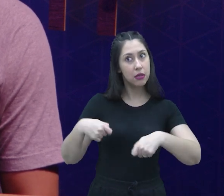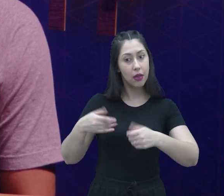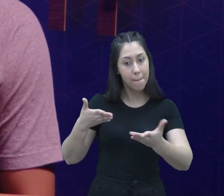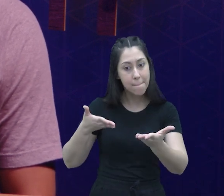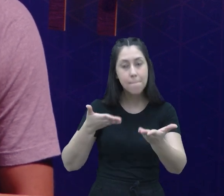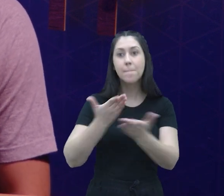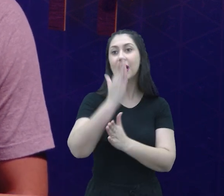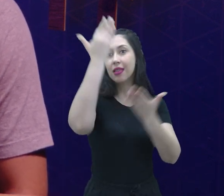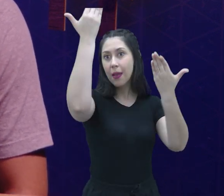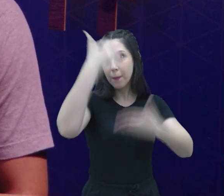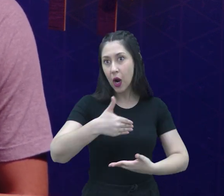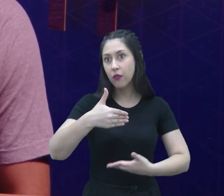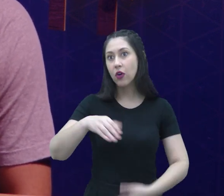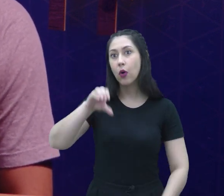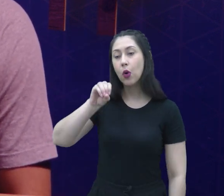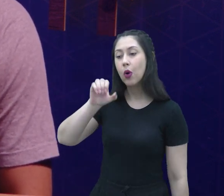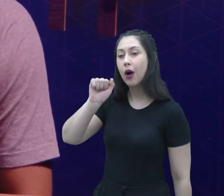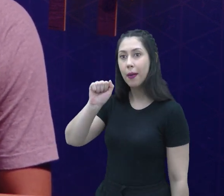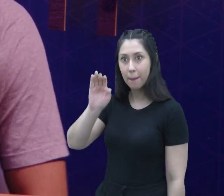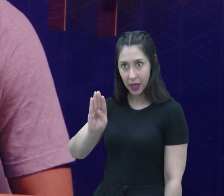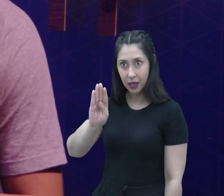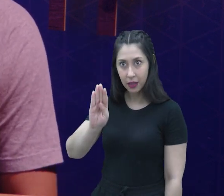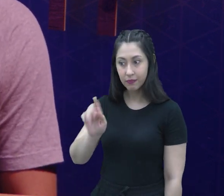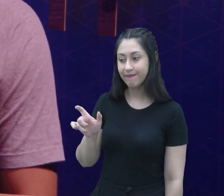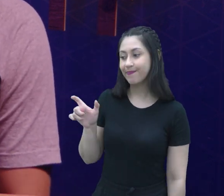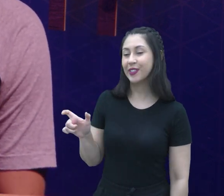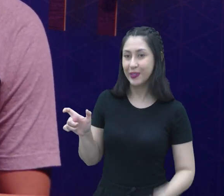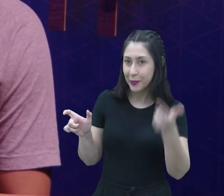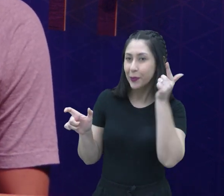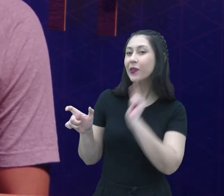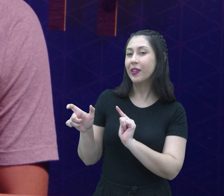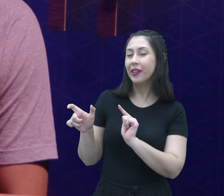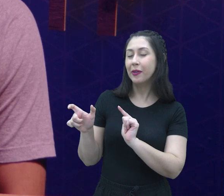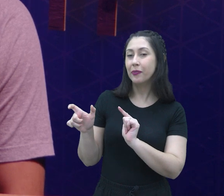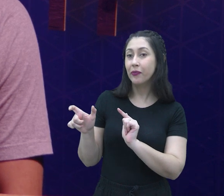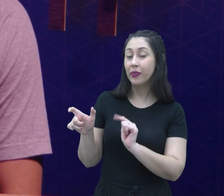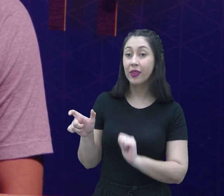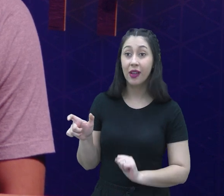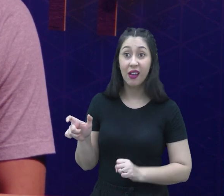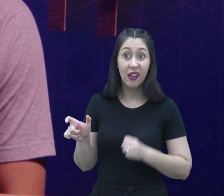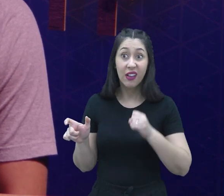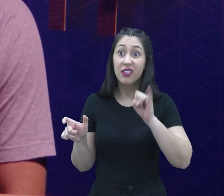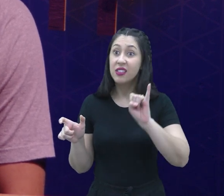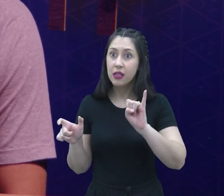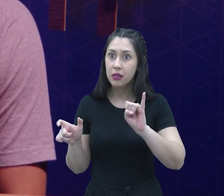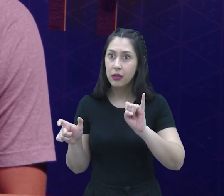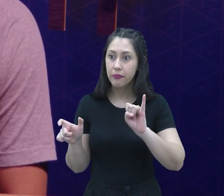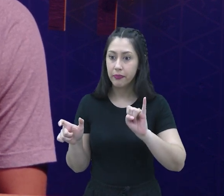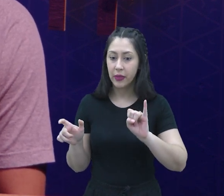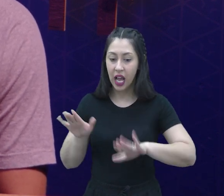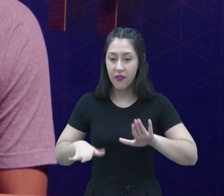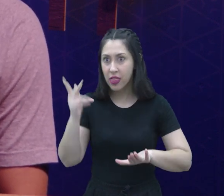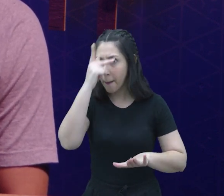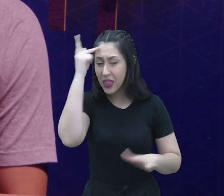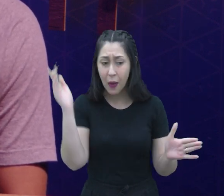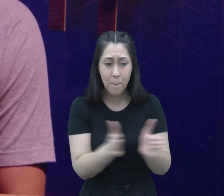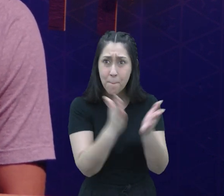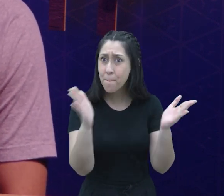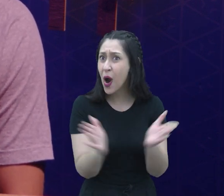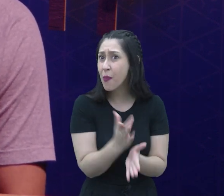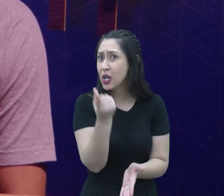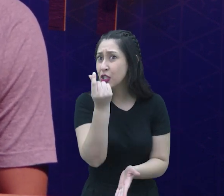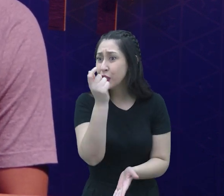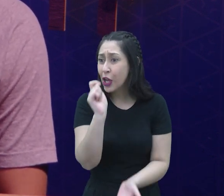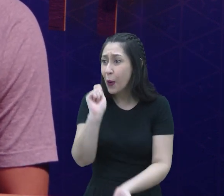da OAB, da Ordem dos Advogados do Brasil, tal, tudo mais. E se a pessoa não tiver como pagar um advogado, ela